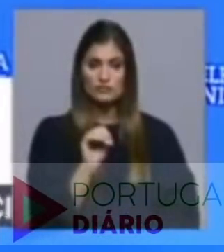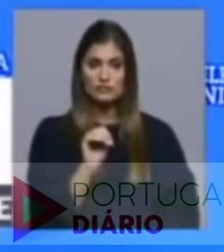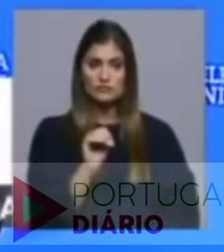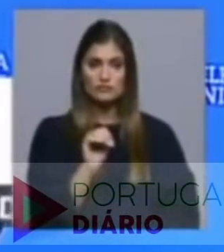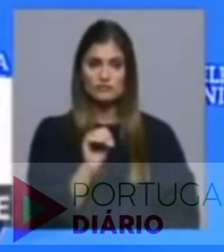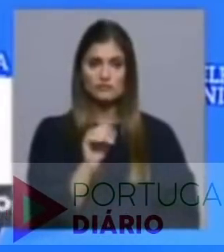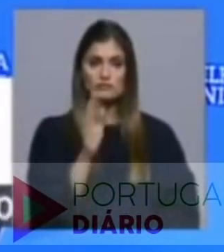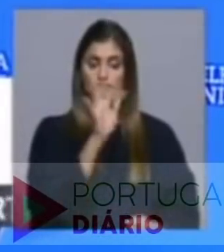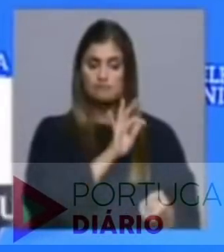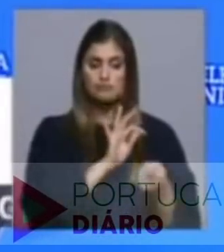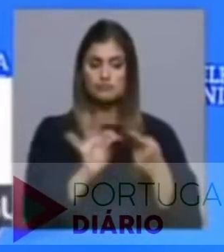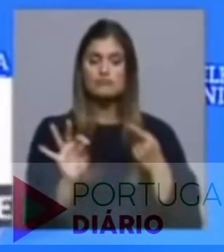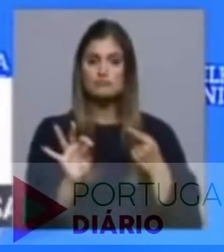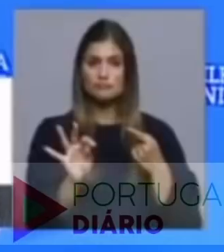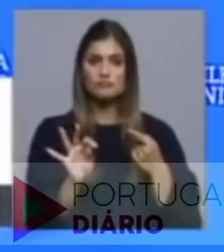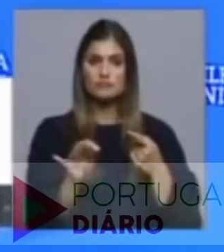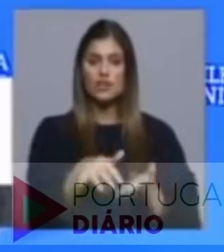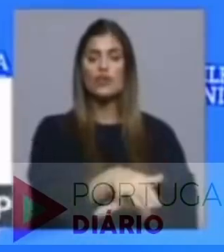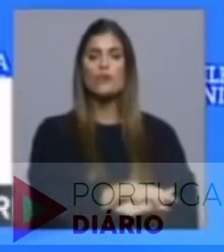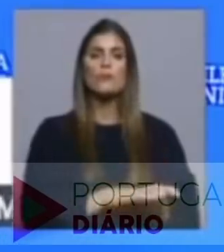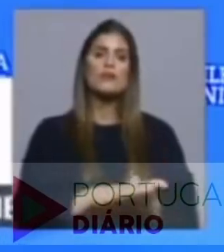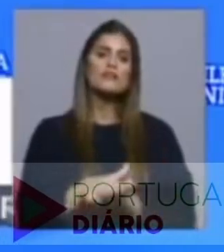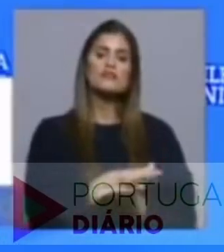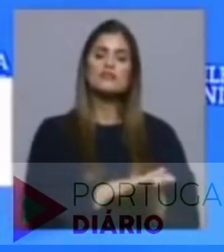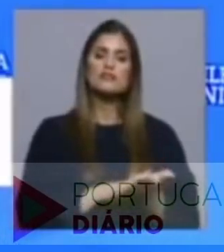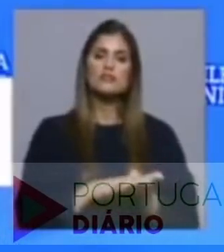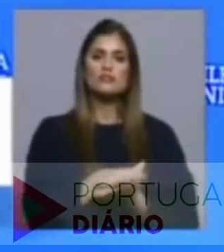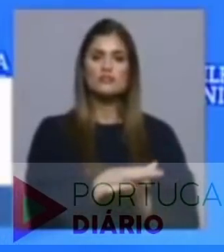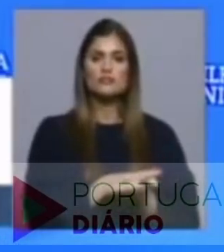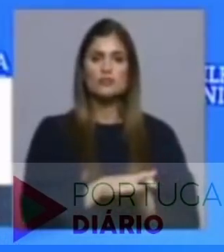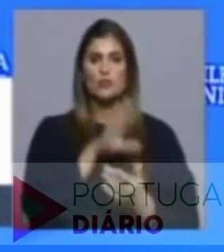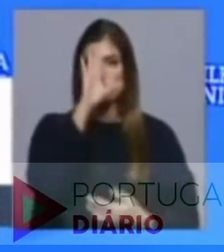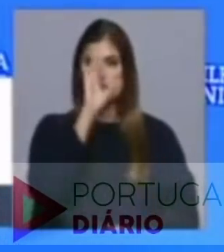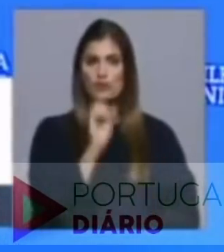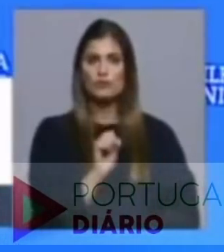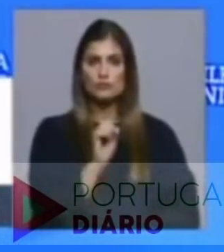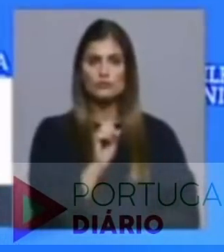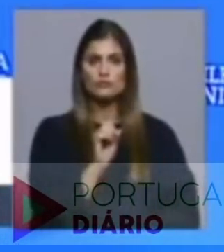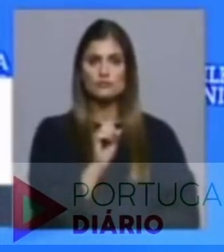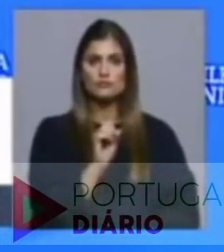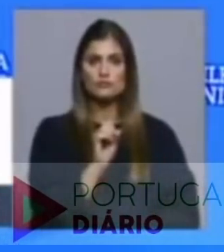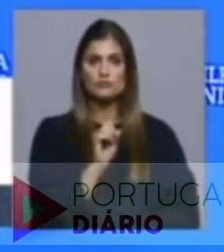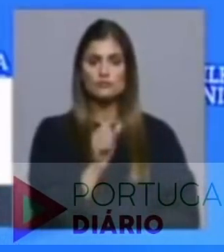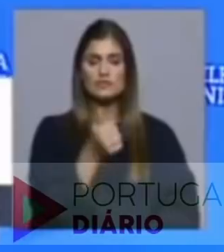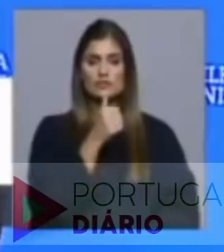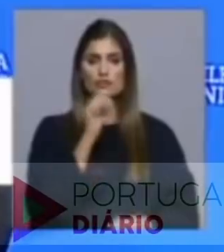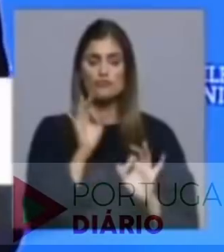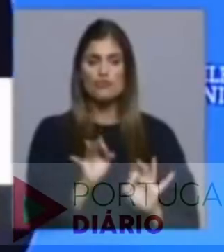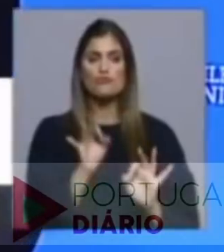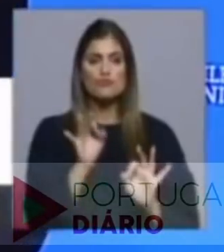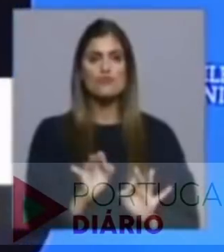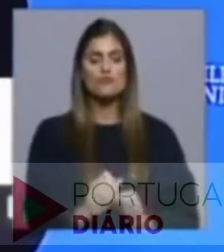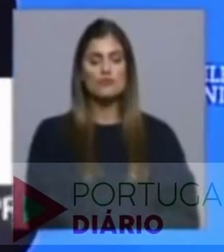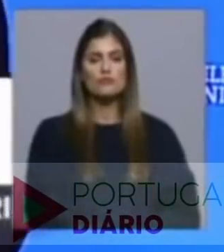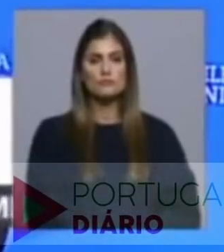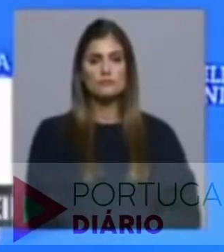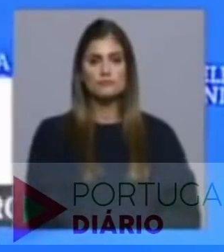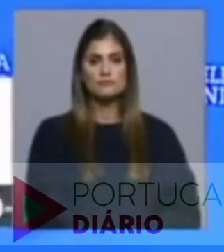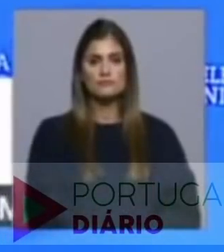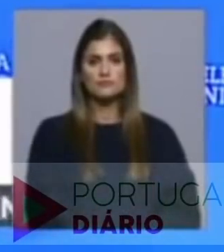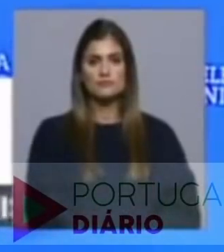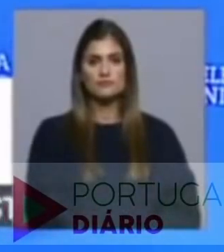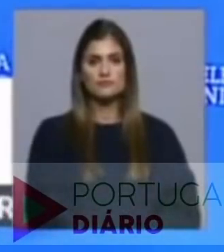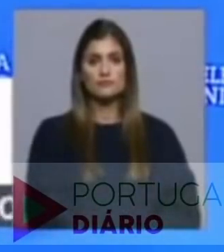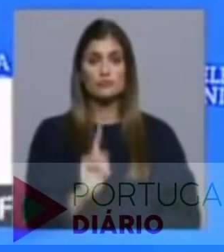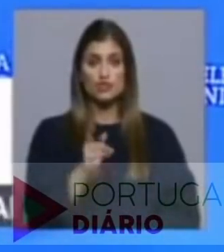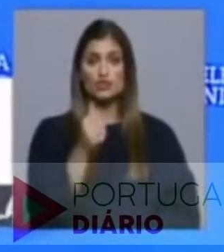a definir e com base no qual o Governo tomou as decisões. Temos, por